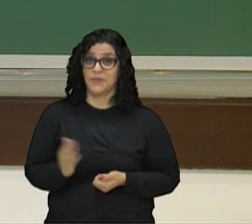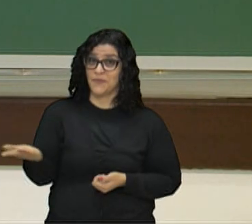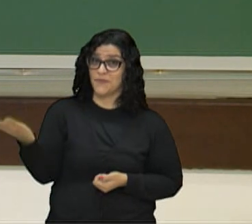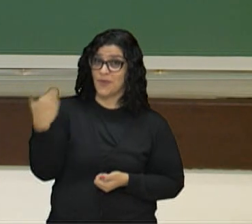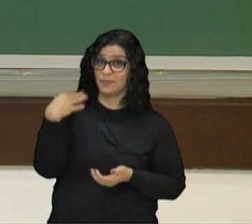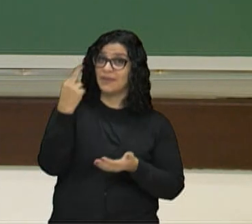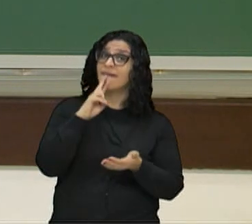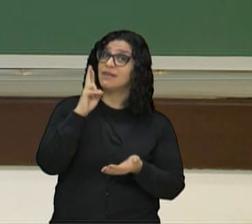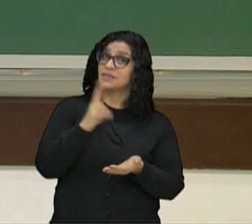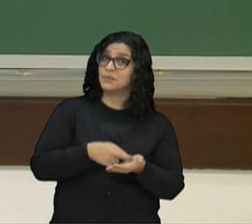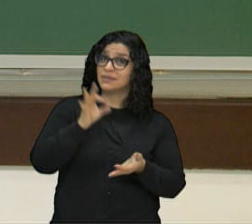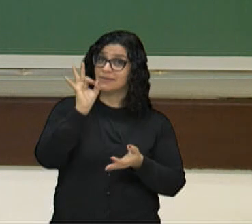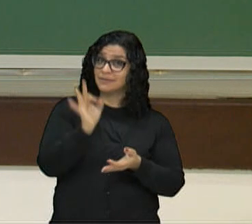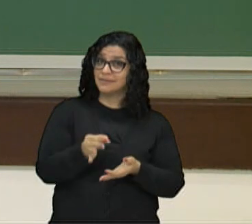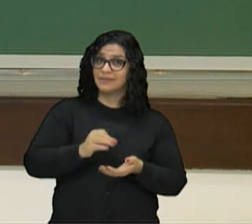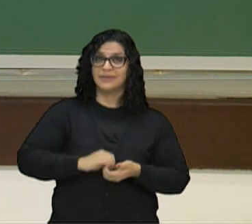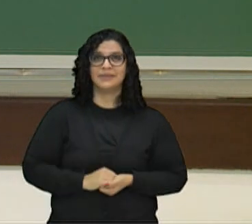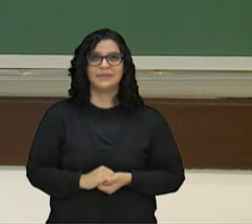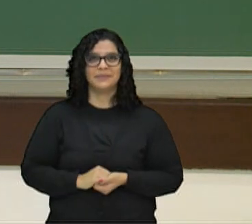Vamos à resposta correta?